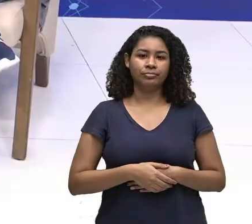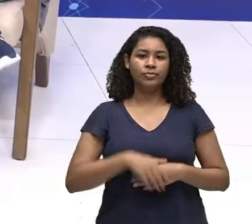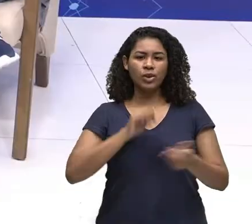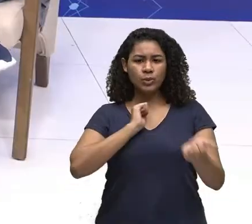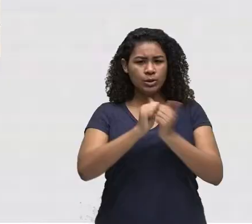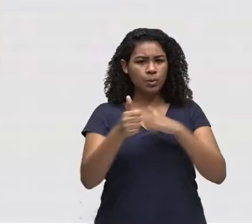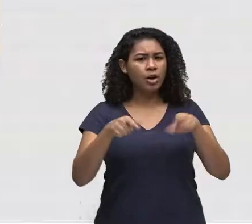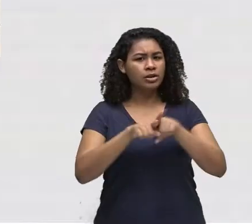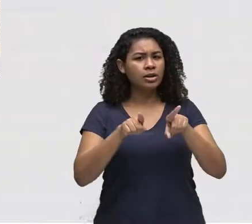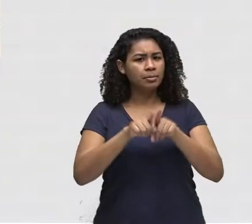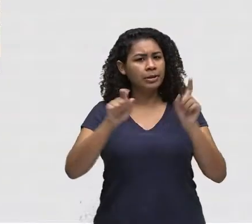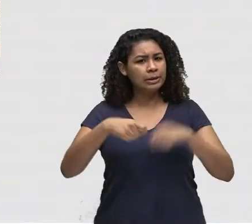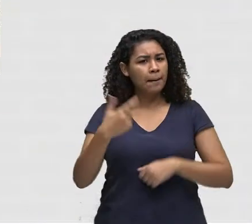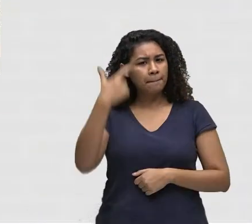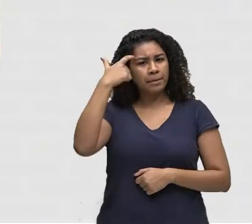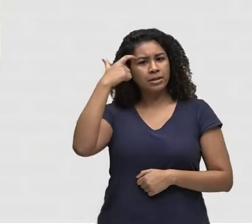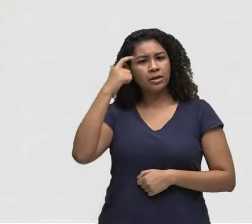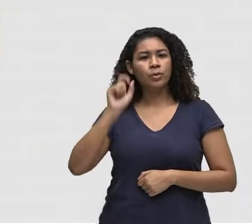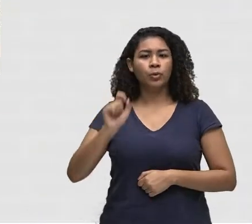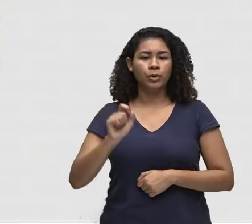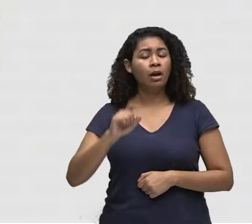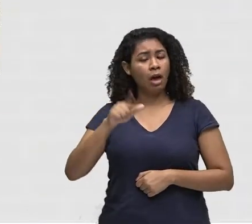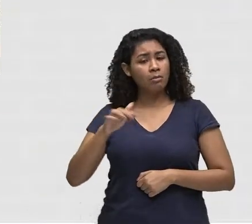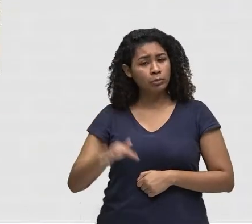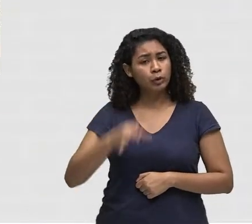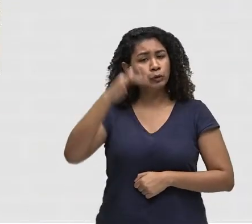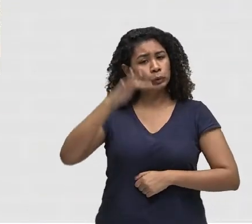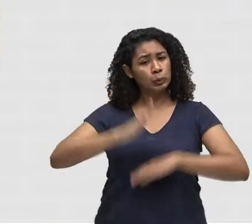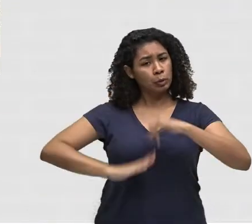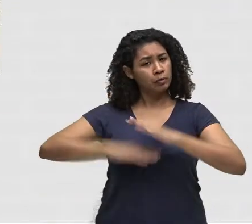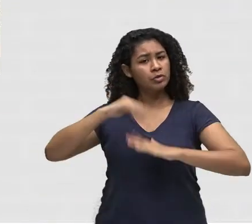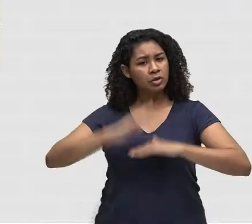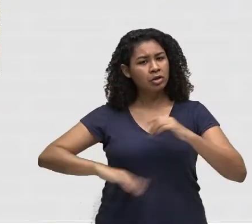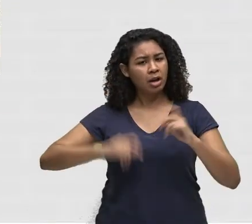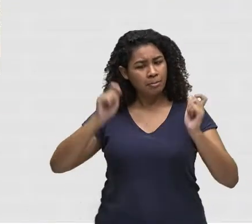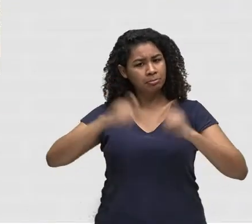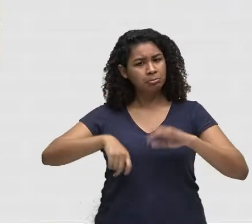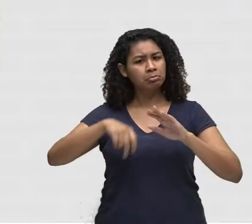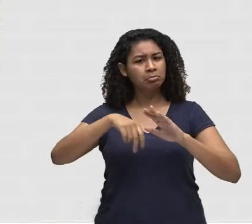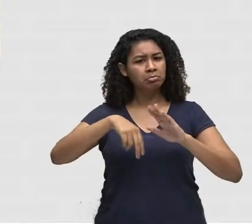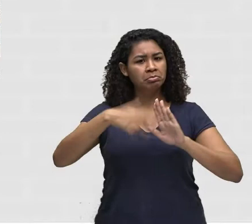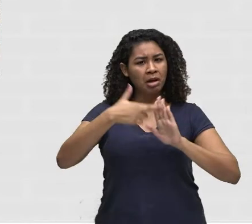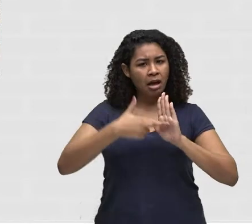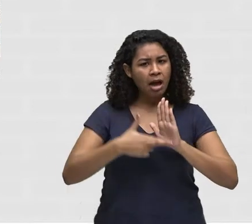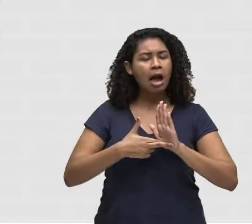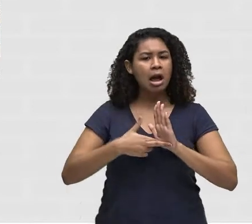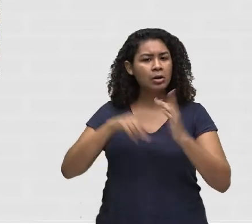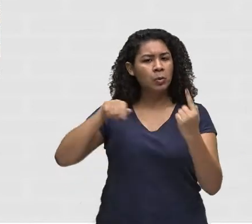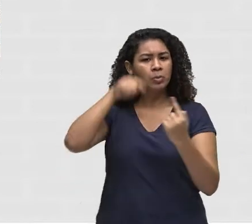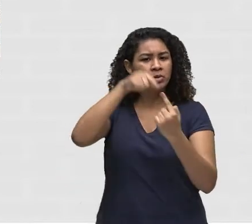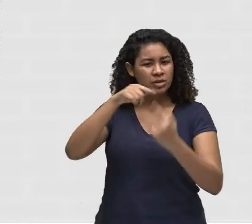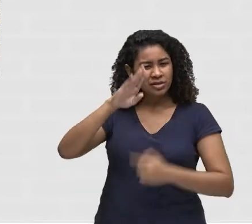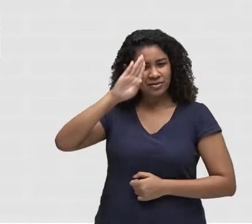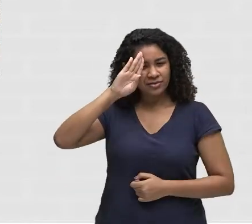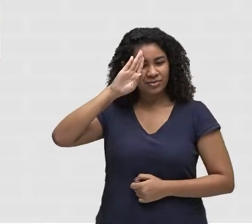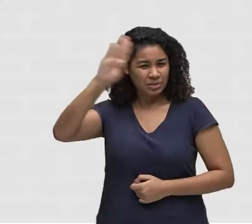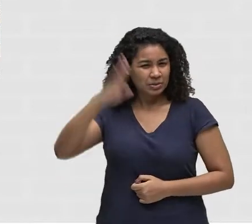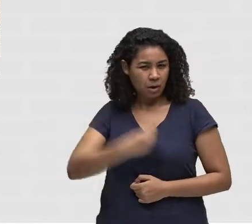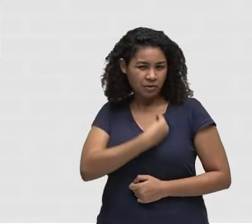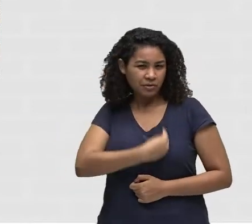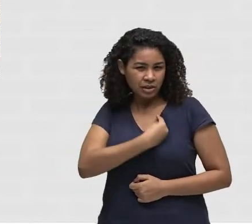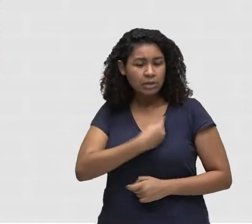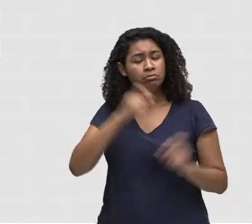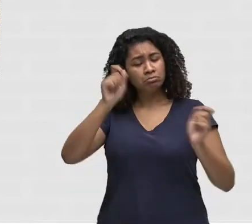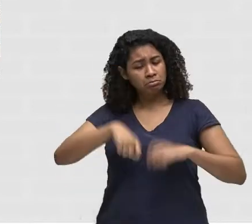pode ser visto como uma carreira profissional. Pode ser amparado ali num projeto de vida, eu posso transformar isso, eu tenho um dom, te falei, uma identificação. Você chega